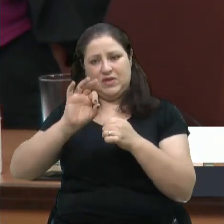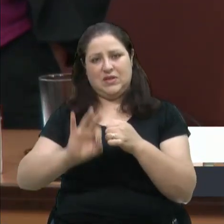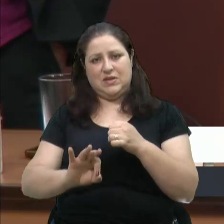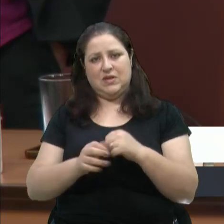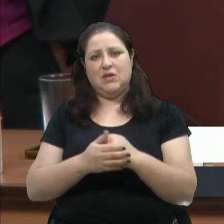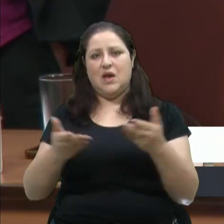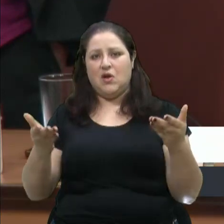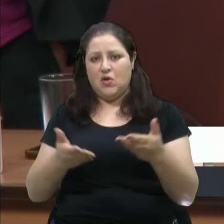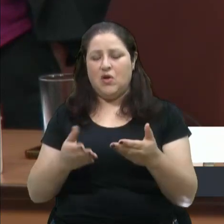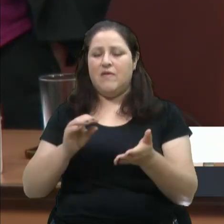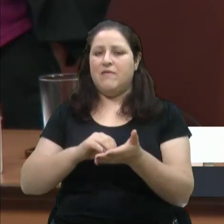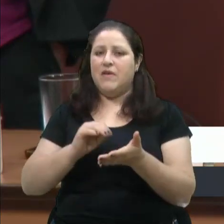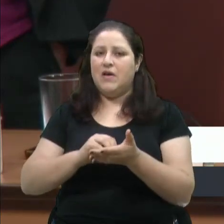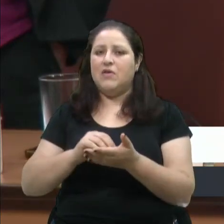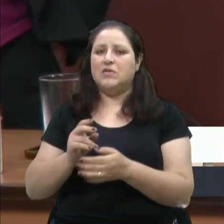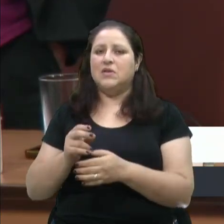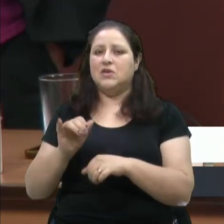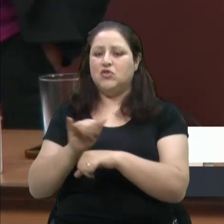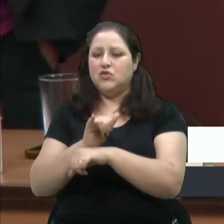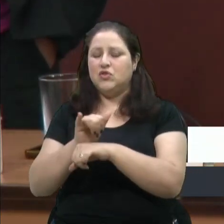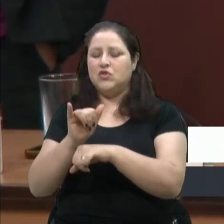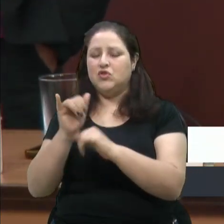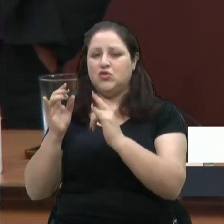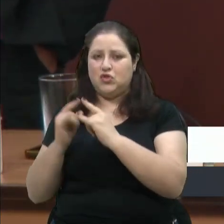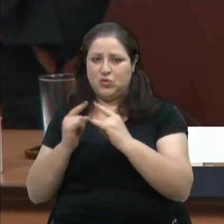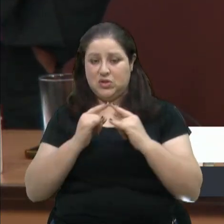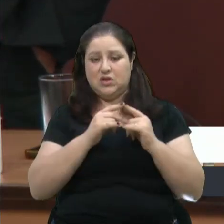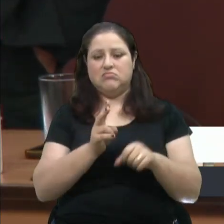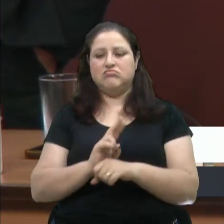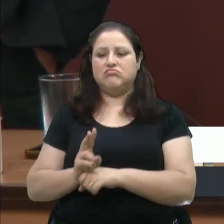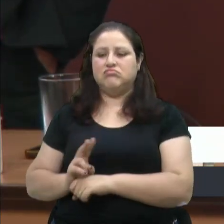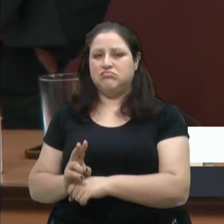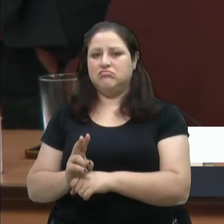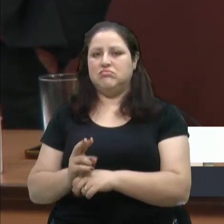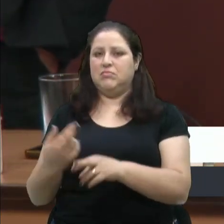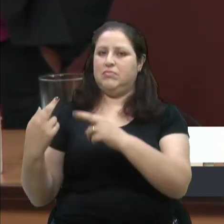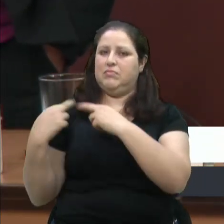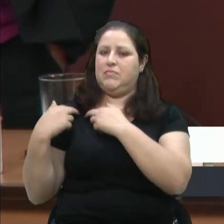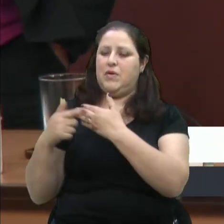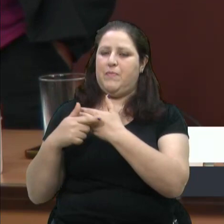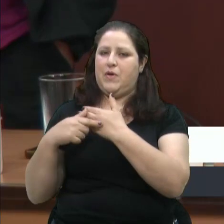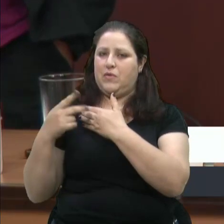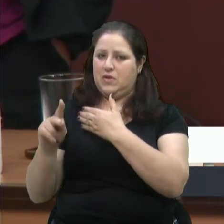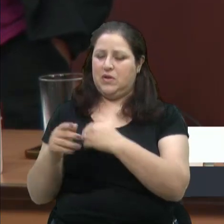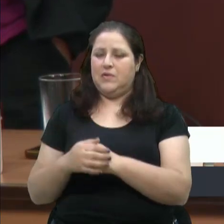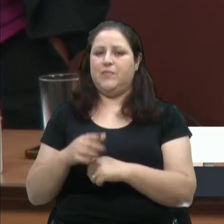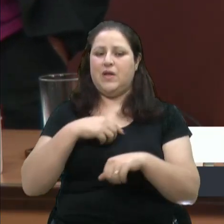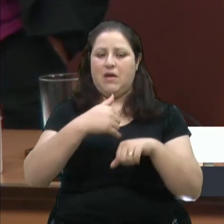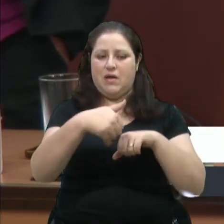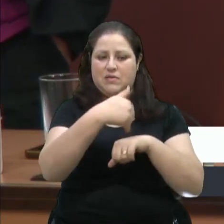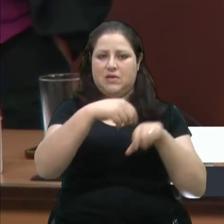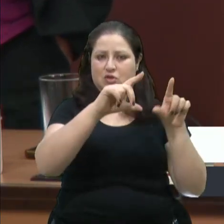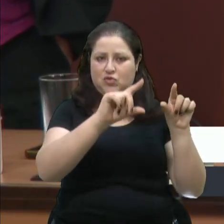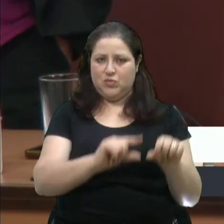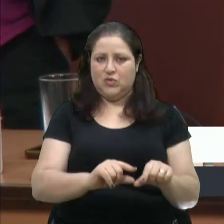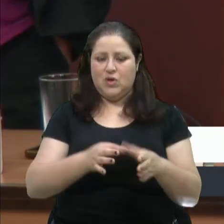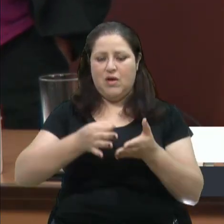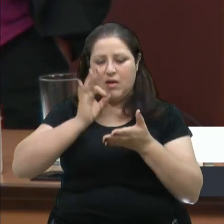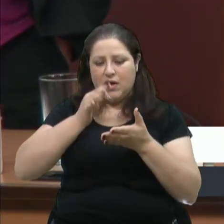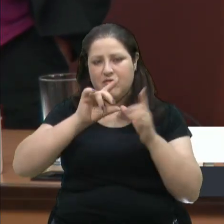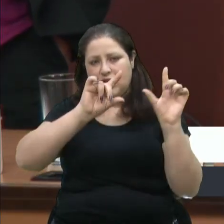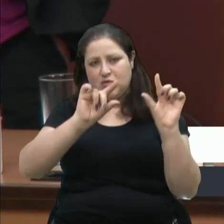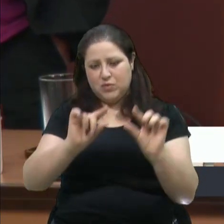que os órgãos de fiscalização passam seu dever são outras o azeite tá baixando o café tá baixando